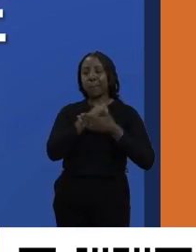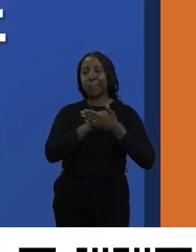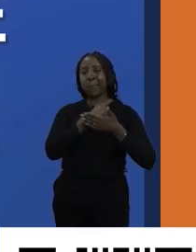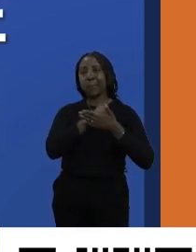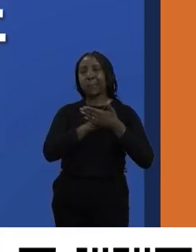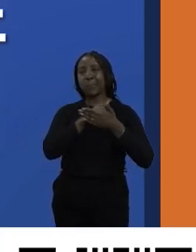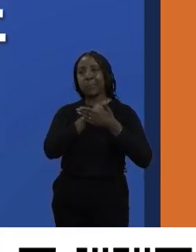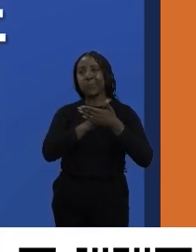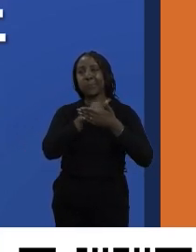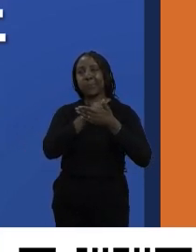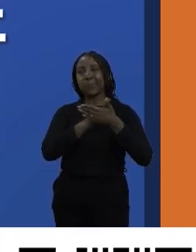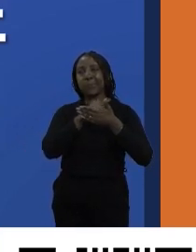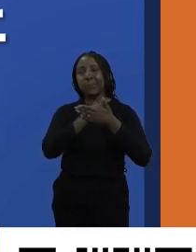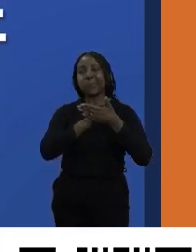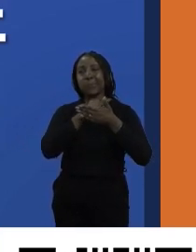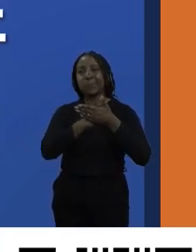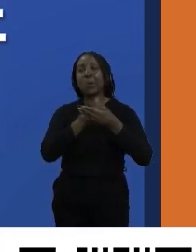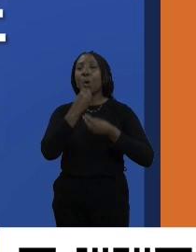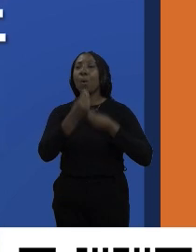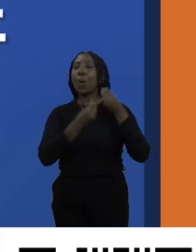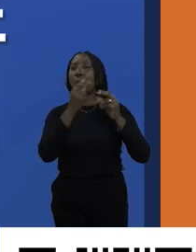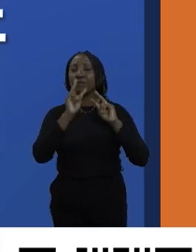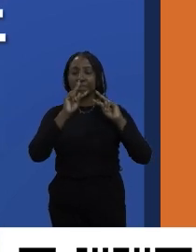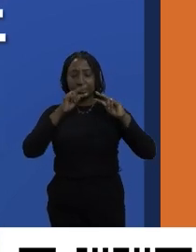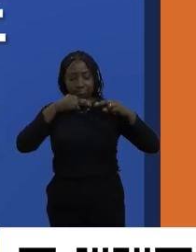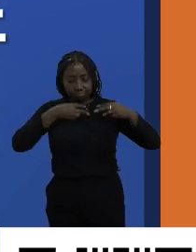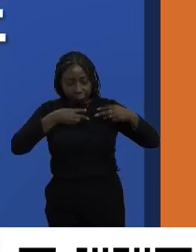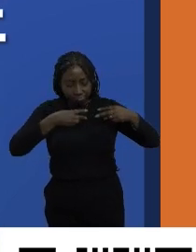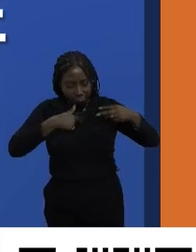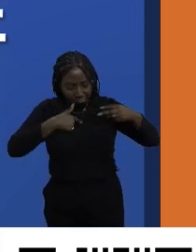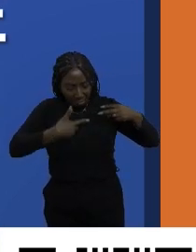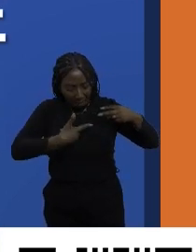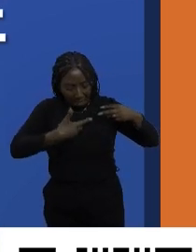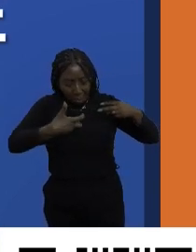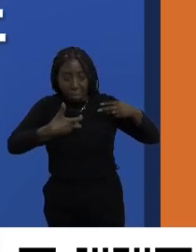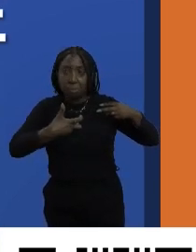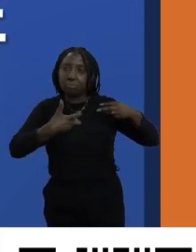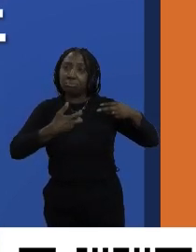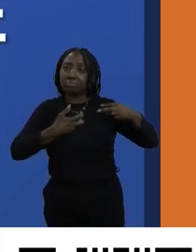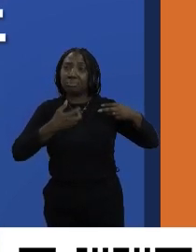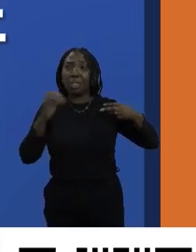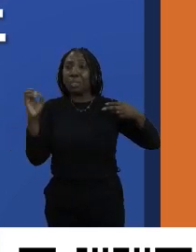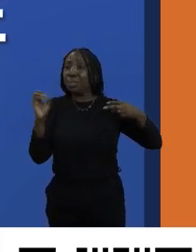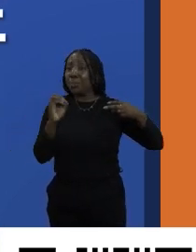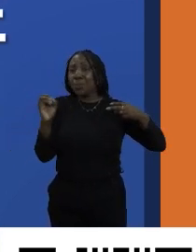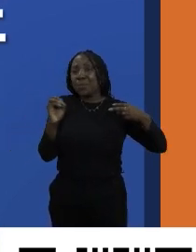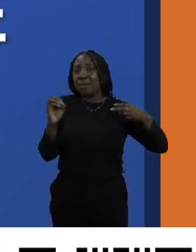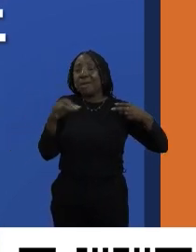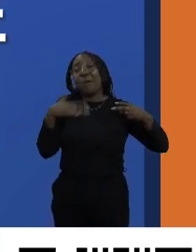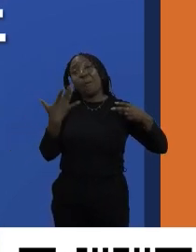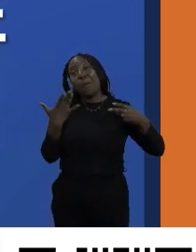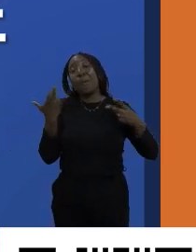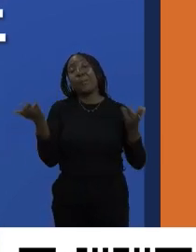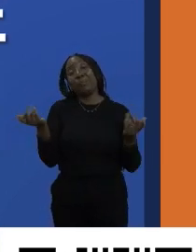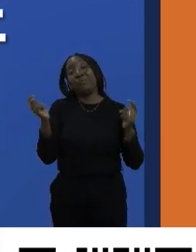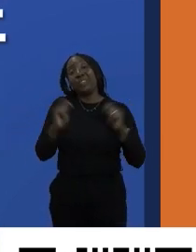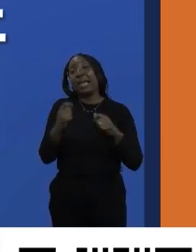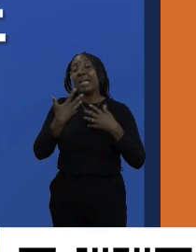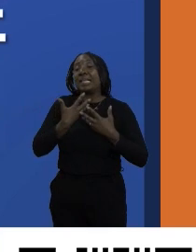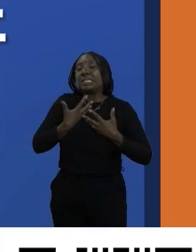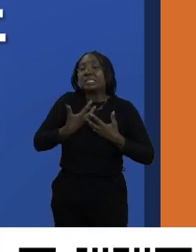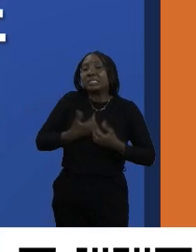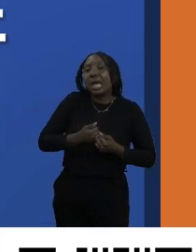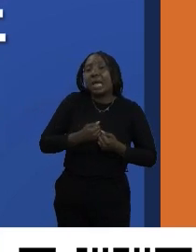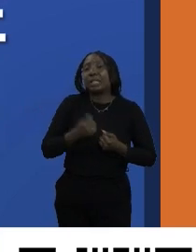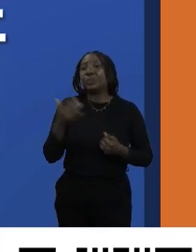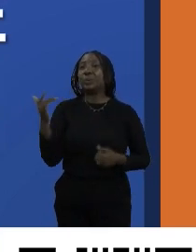Quando que a gente presta atenção no nosso coração? Quase nunca, né? Ou quando a gente está cansado, ou quando a gente está